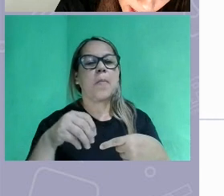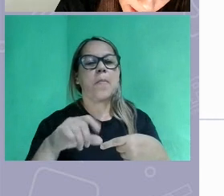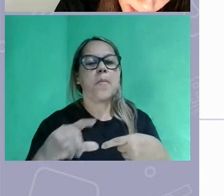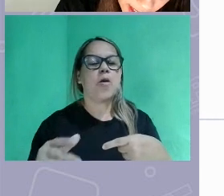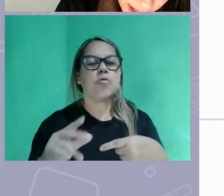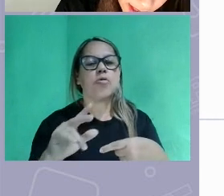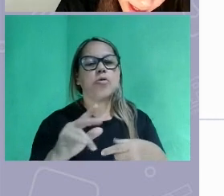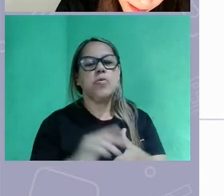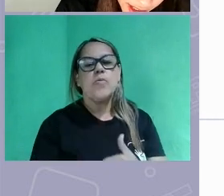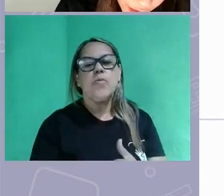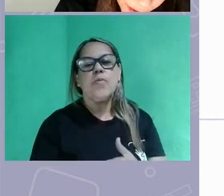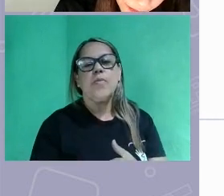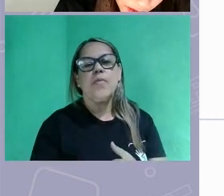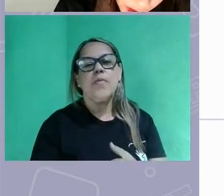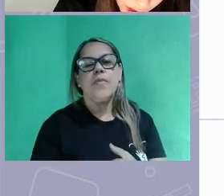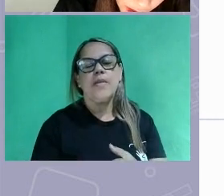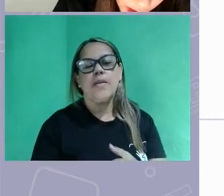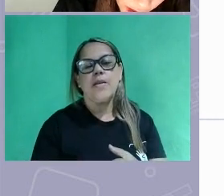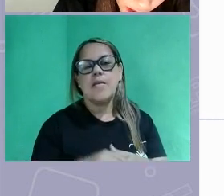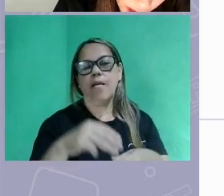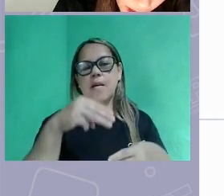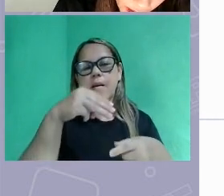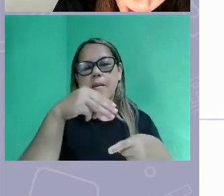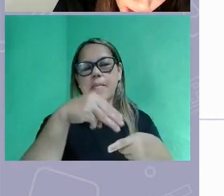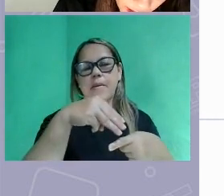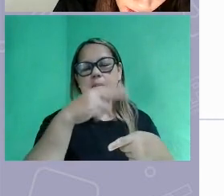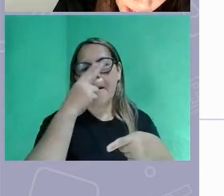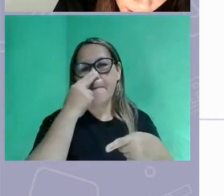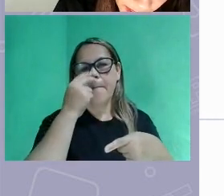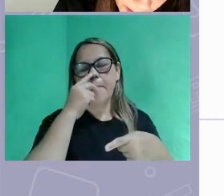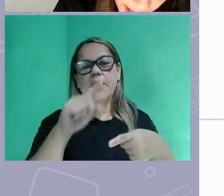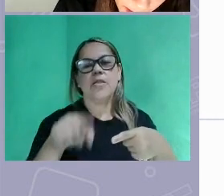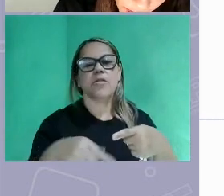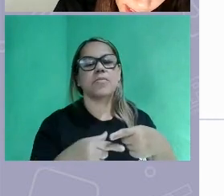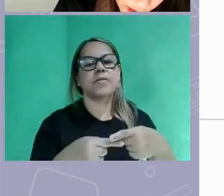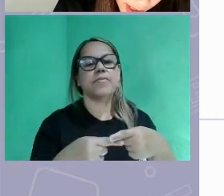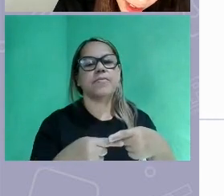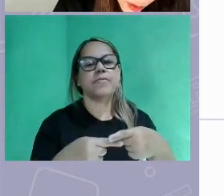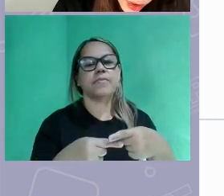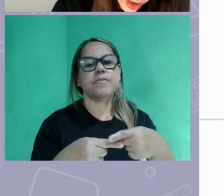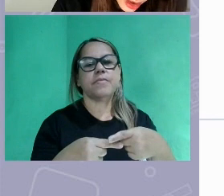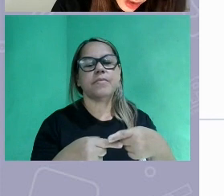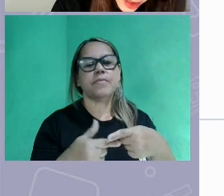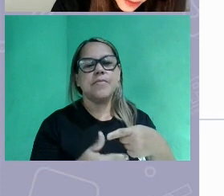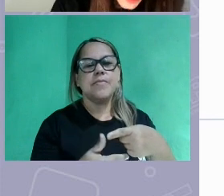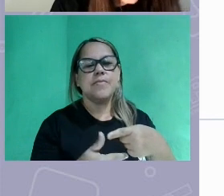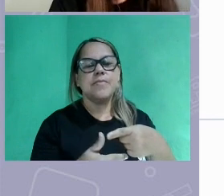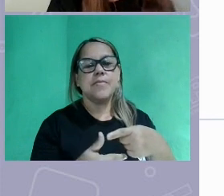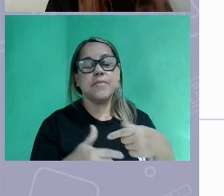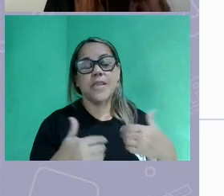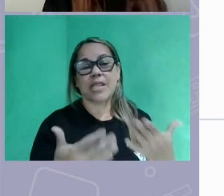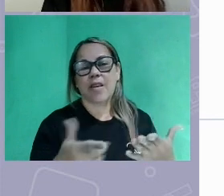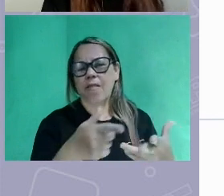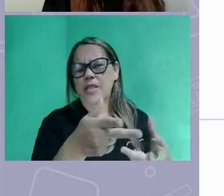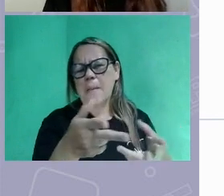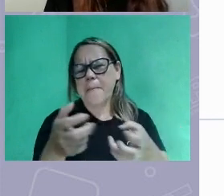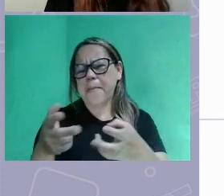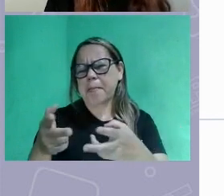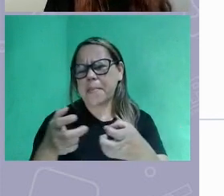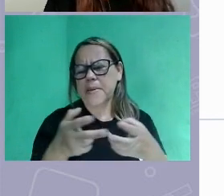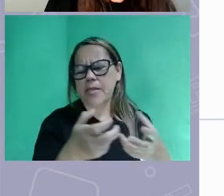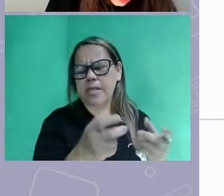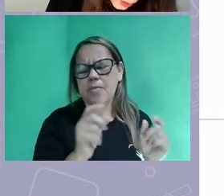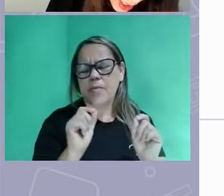a massa que é a mesma e dividido pela massa molar do h2 então você percebe gente que